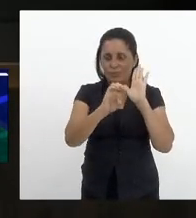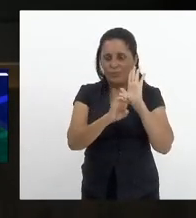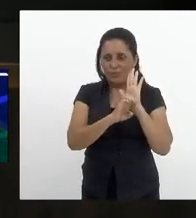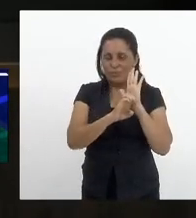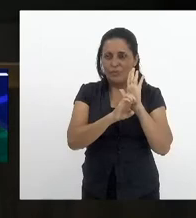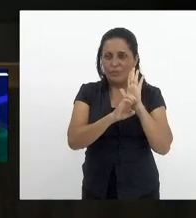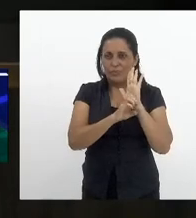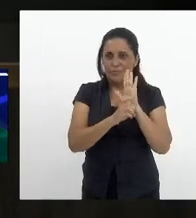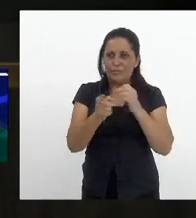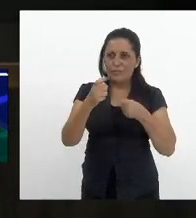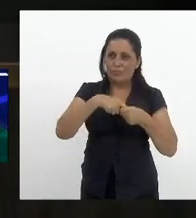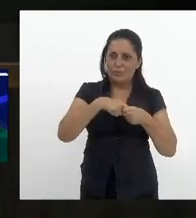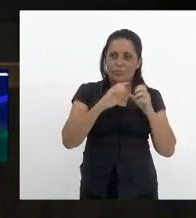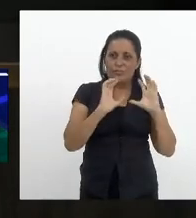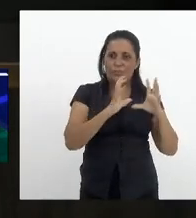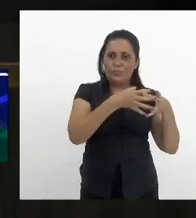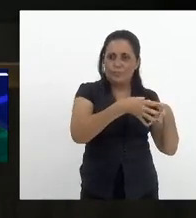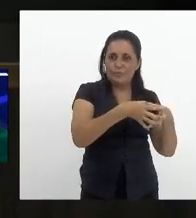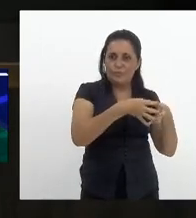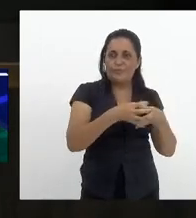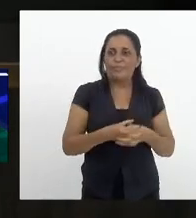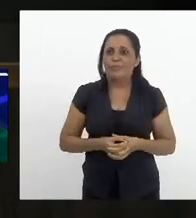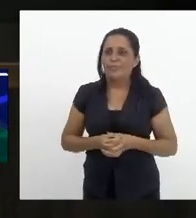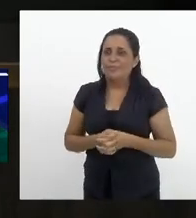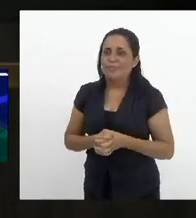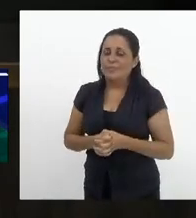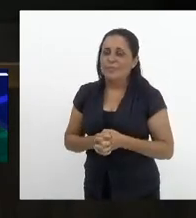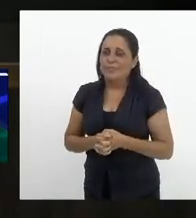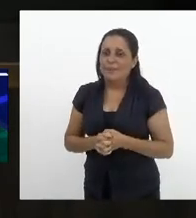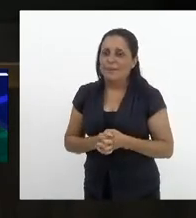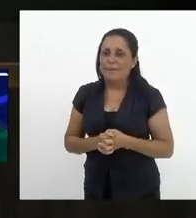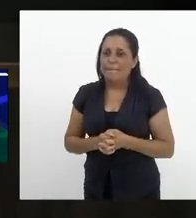retorna às comissões.